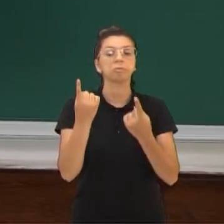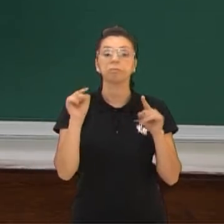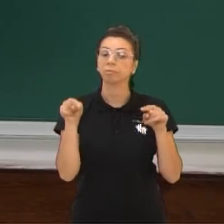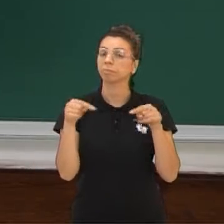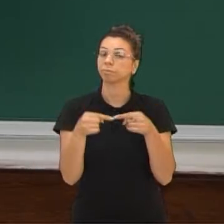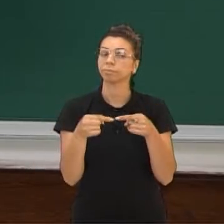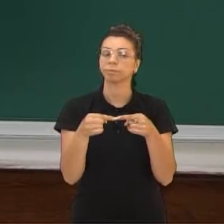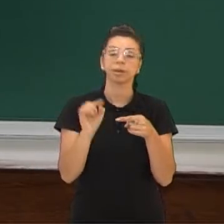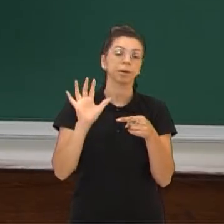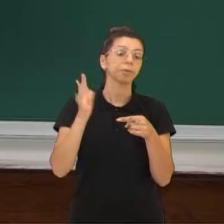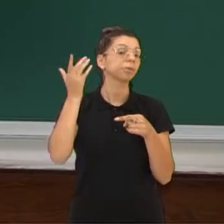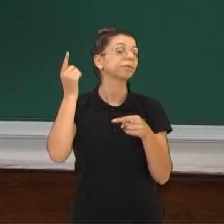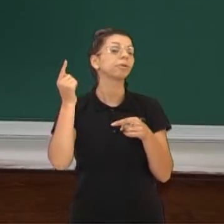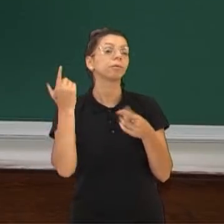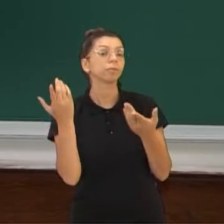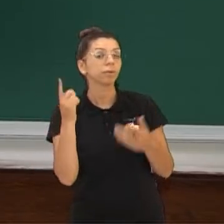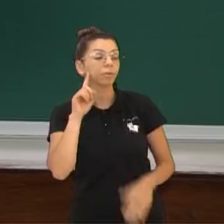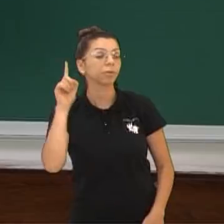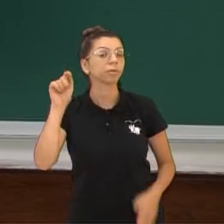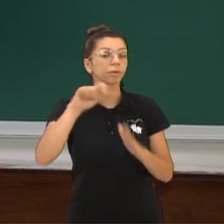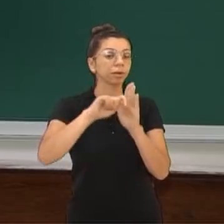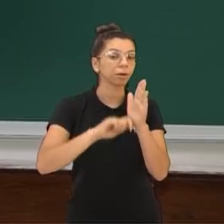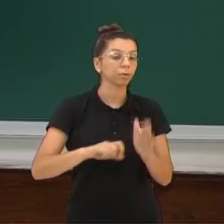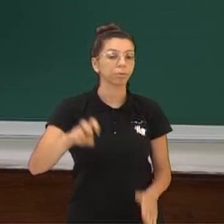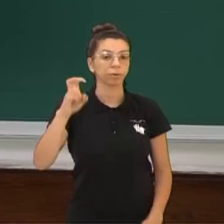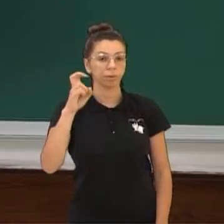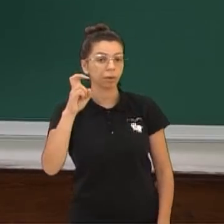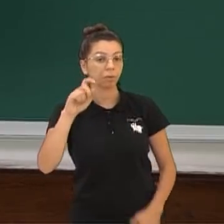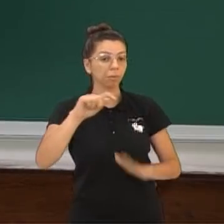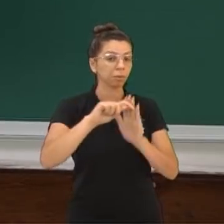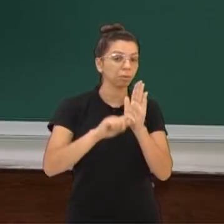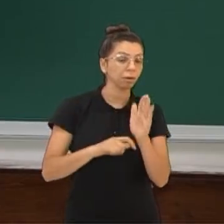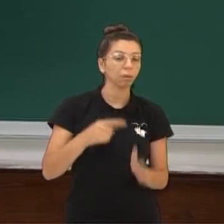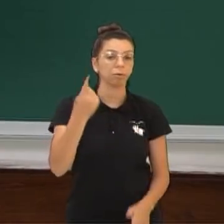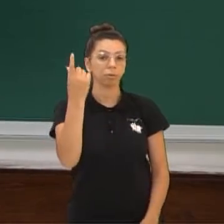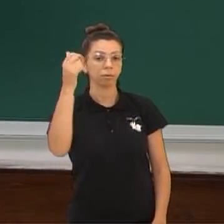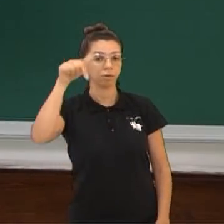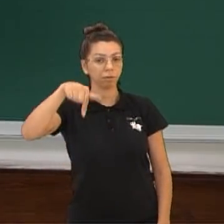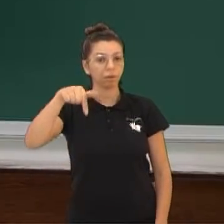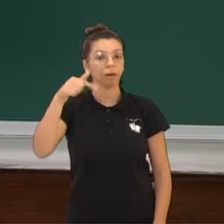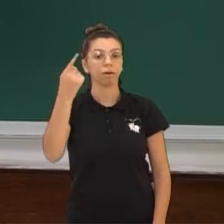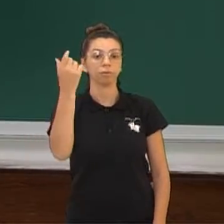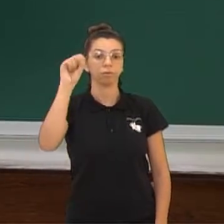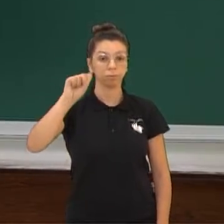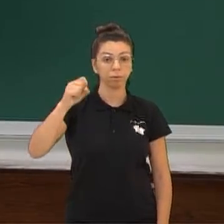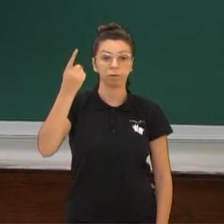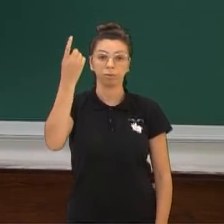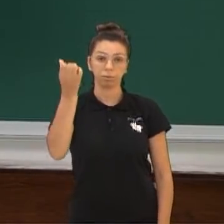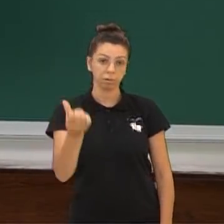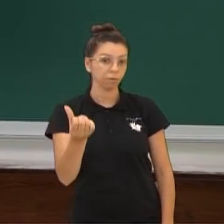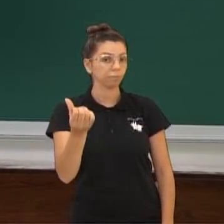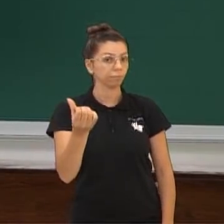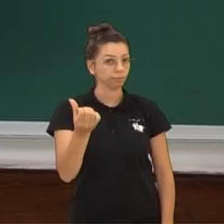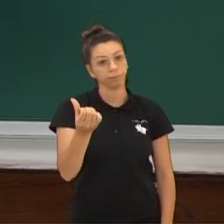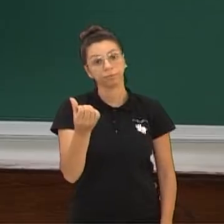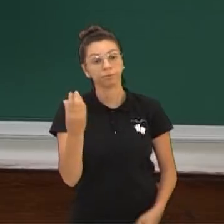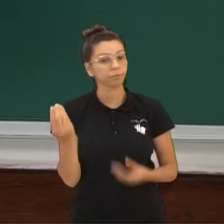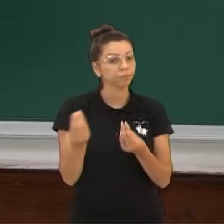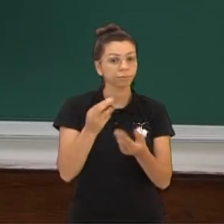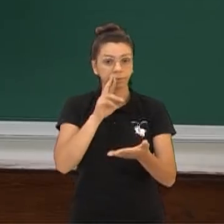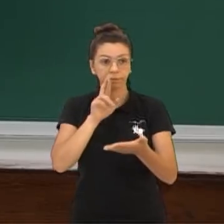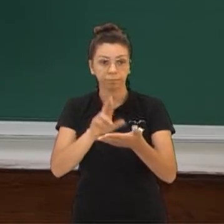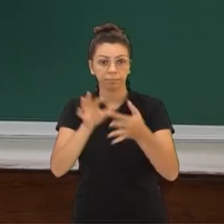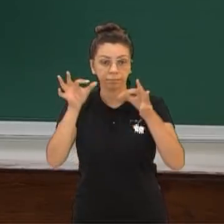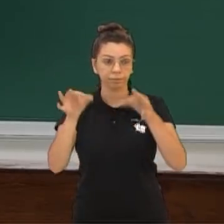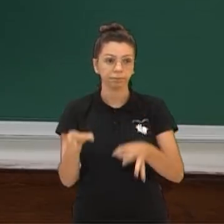é? Isso aconteceu quando? Lá no século V? No 17, no 18 ou no 16? Vamos ver qual é a resposta